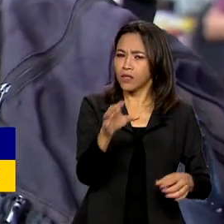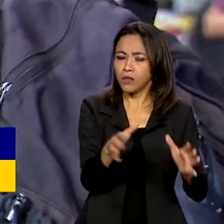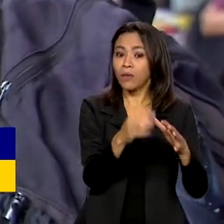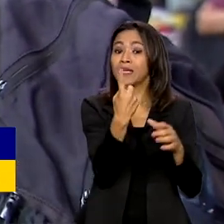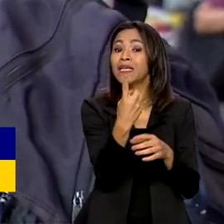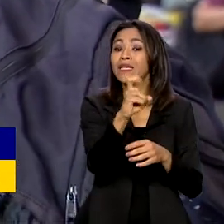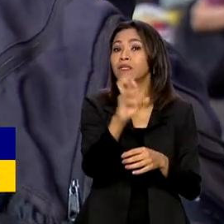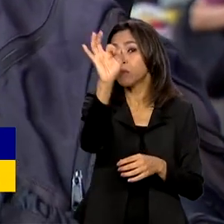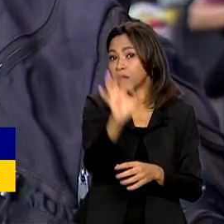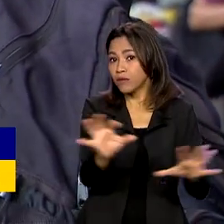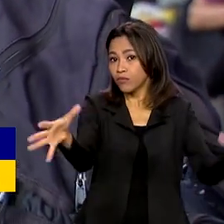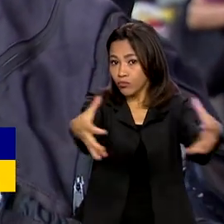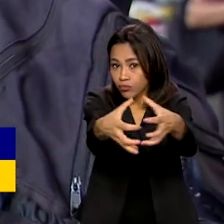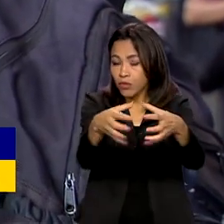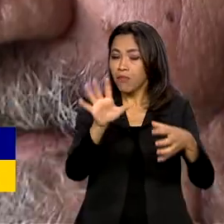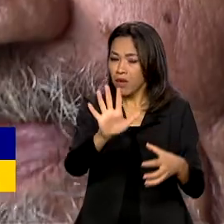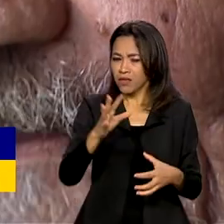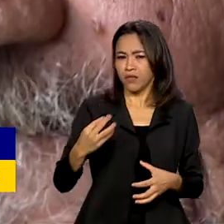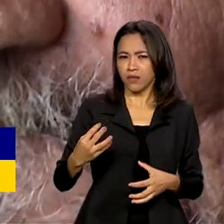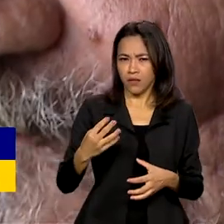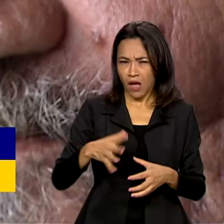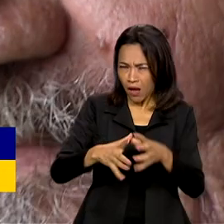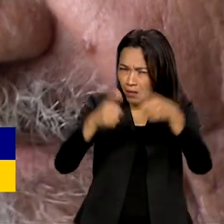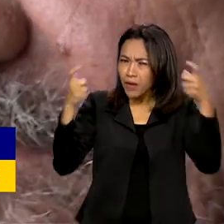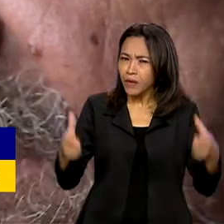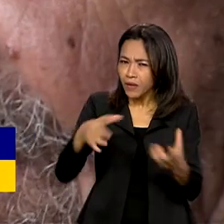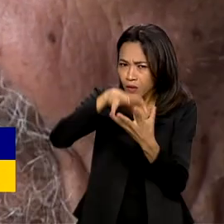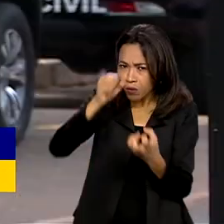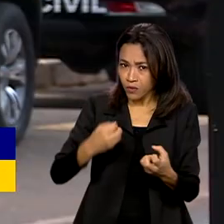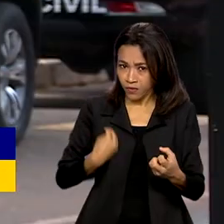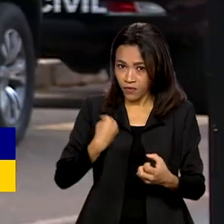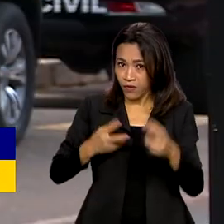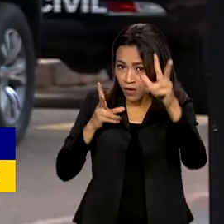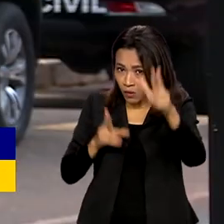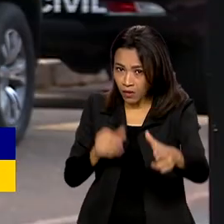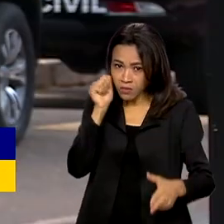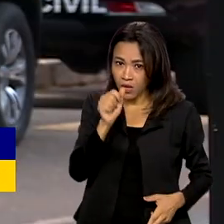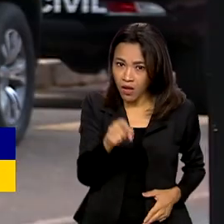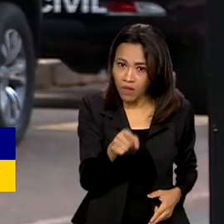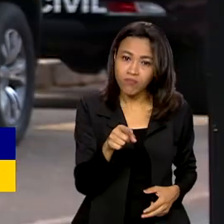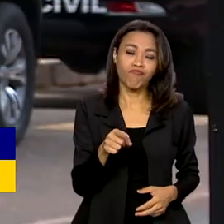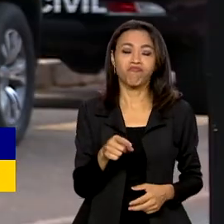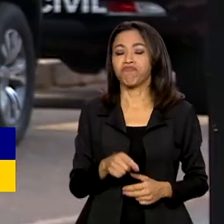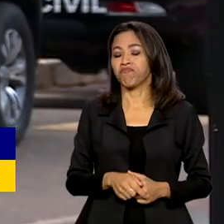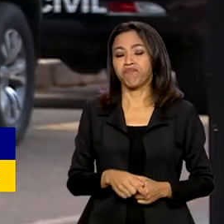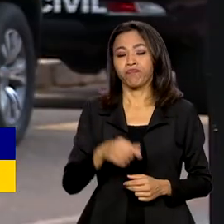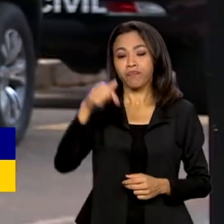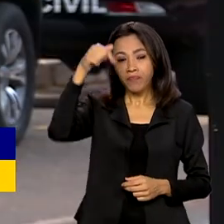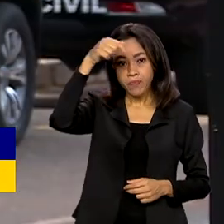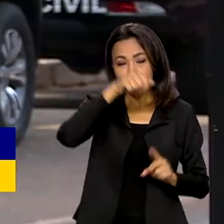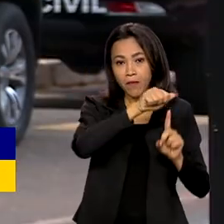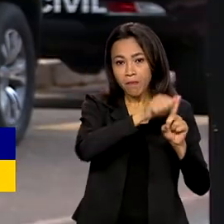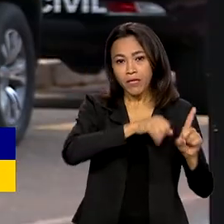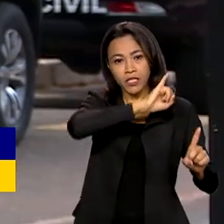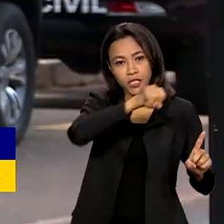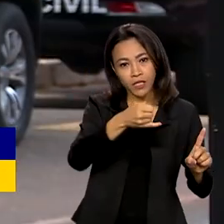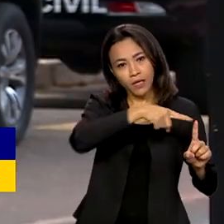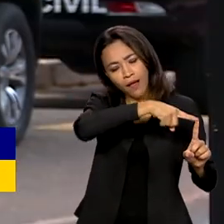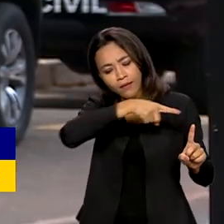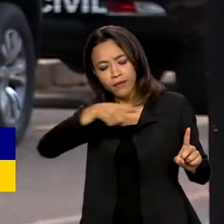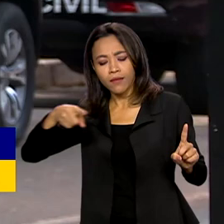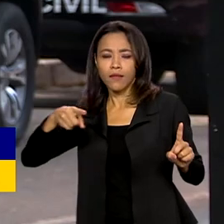nem todo idoso tem vivido como dona Lenir em maio deste ano foram